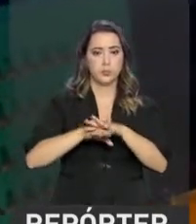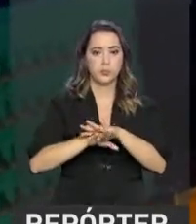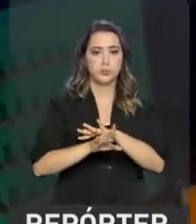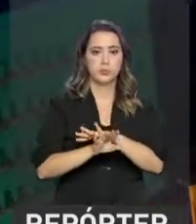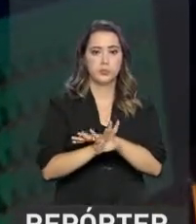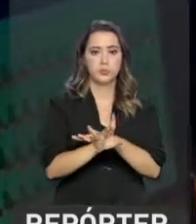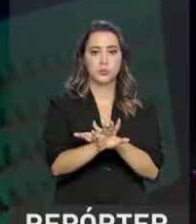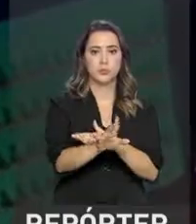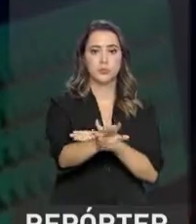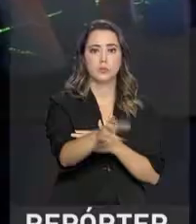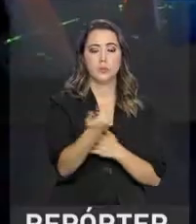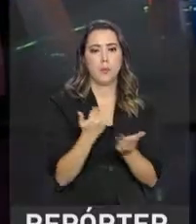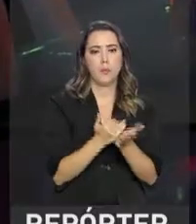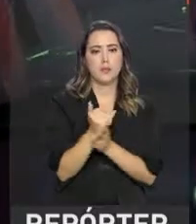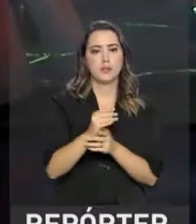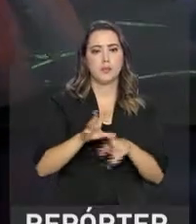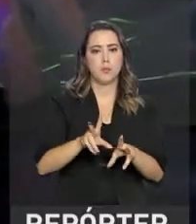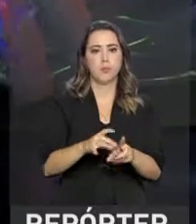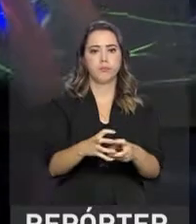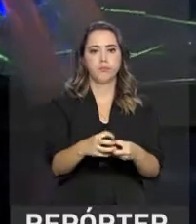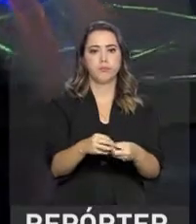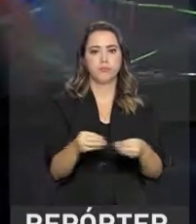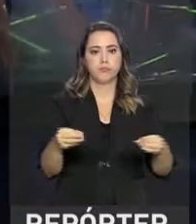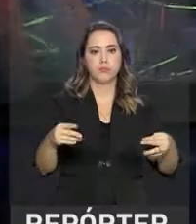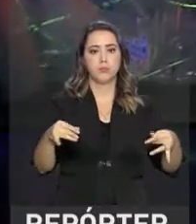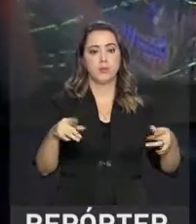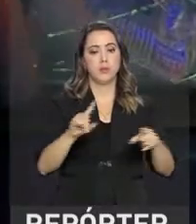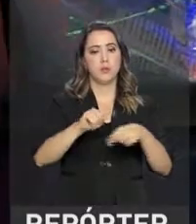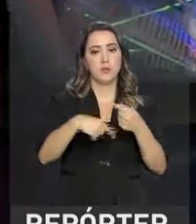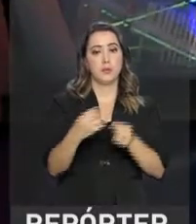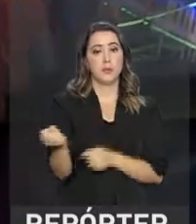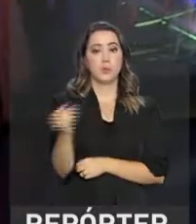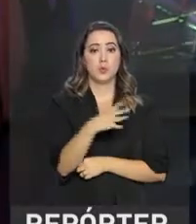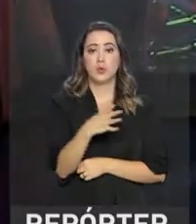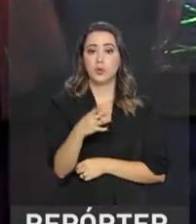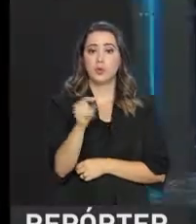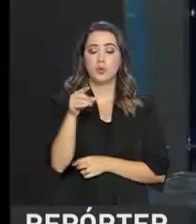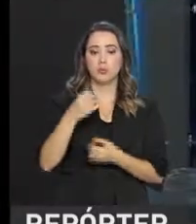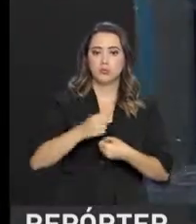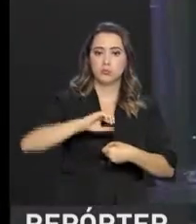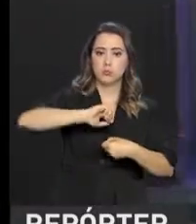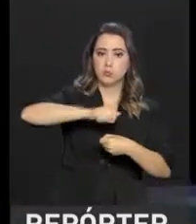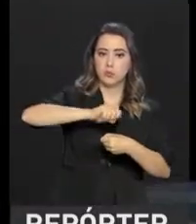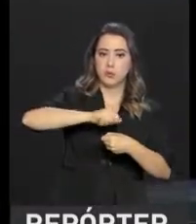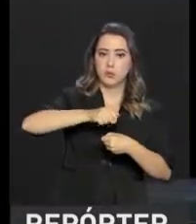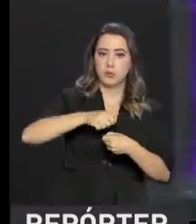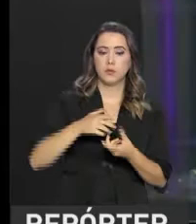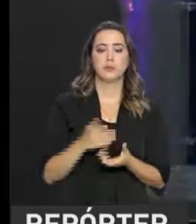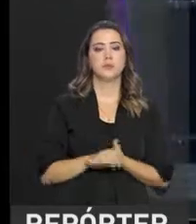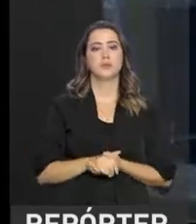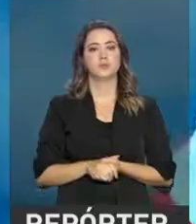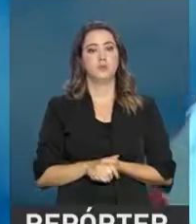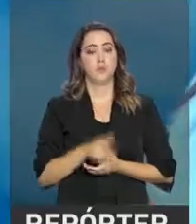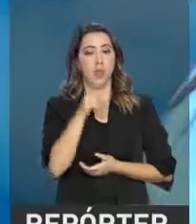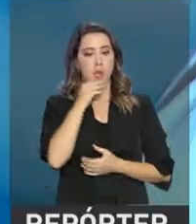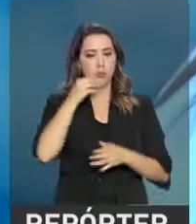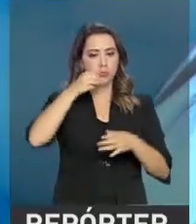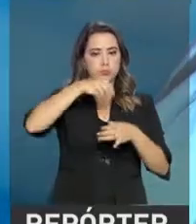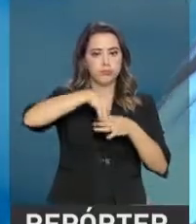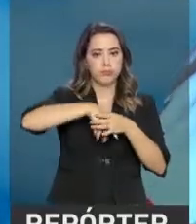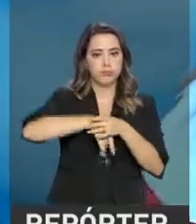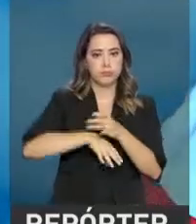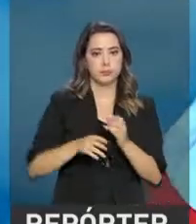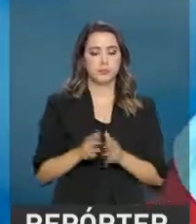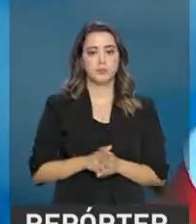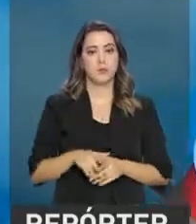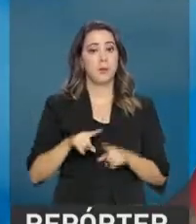a trituração do plástico, passando pela fabricação de uma nova embalagem, até o envasamento de água. Já aqui,